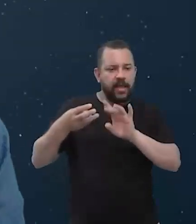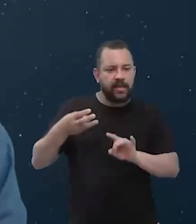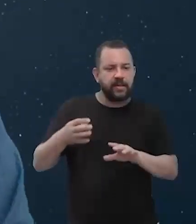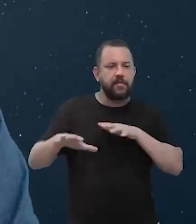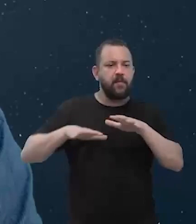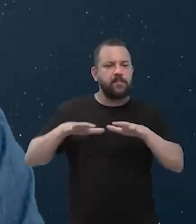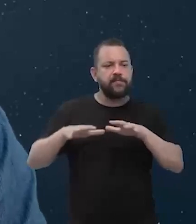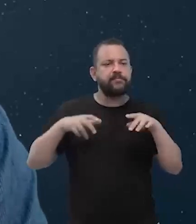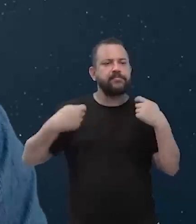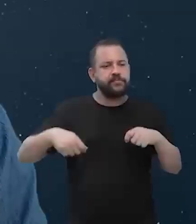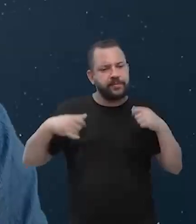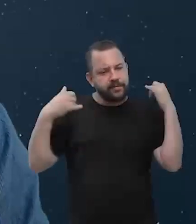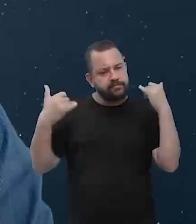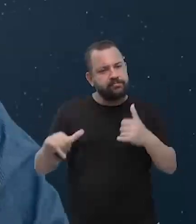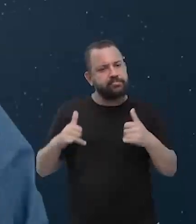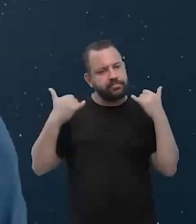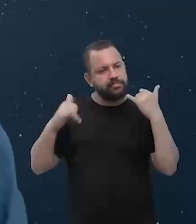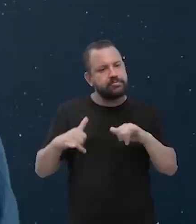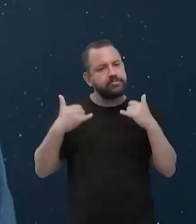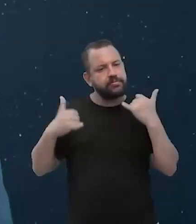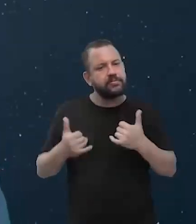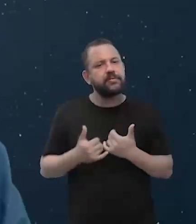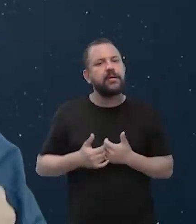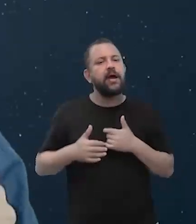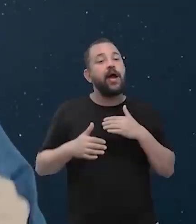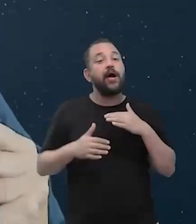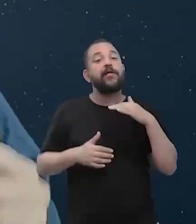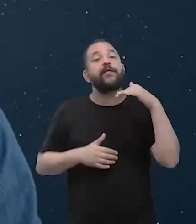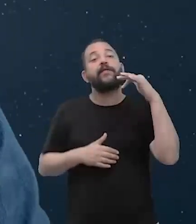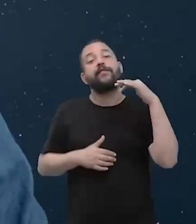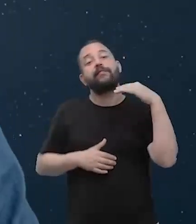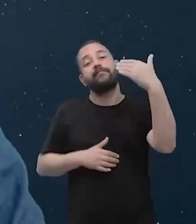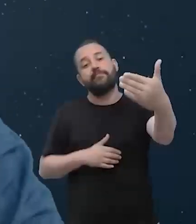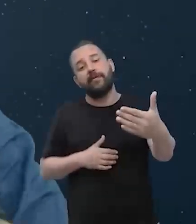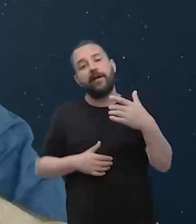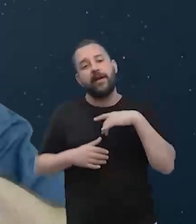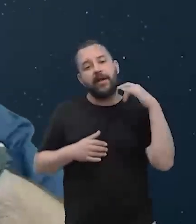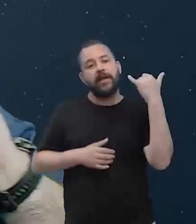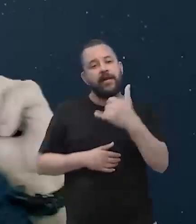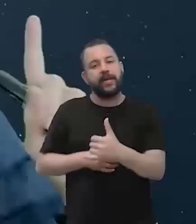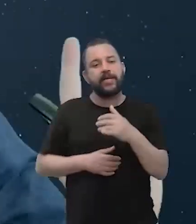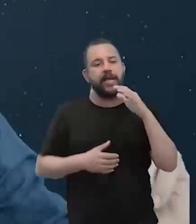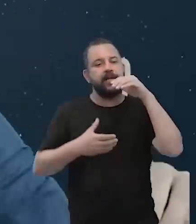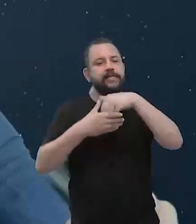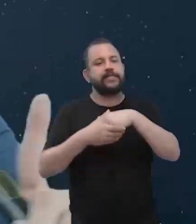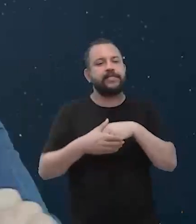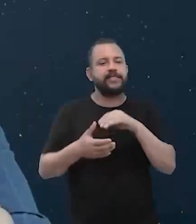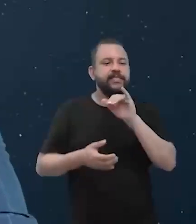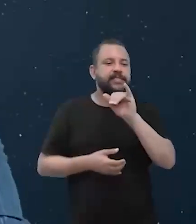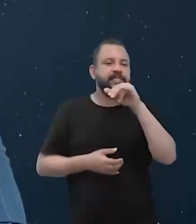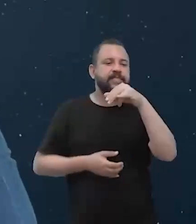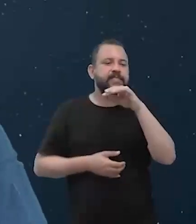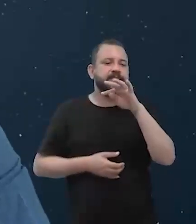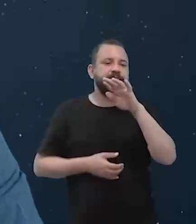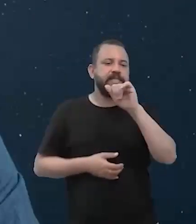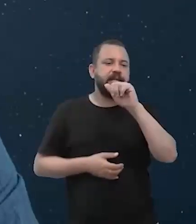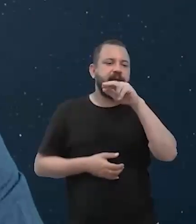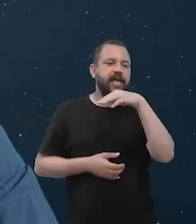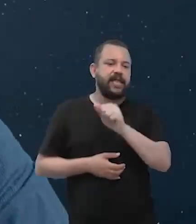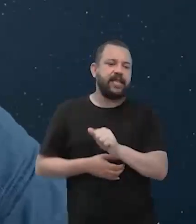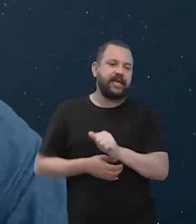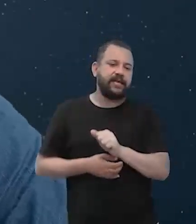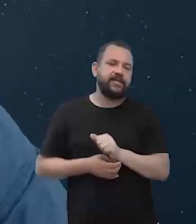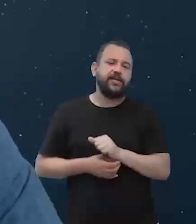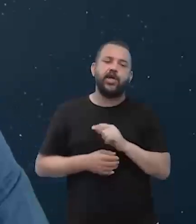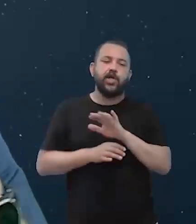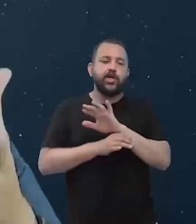energia, que mais adiante nós vamos chamar da energia interna, ou seja, a soma de todas as energias